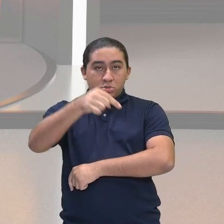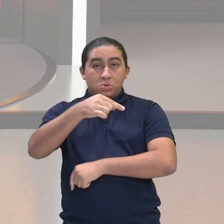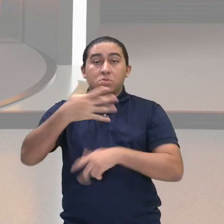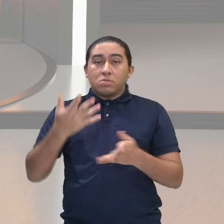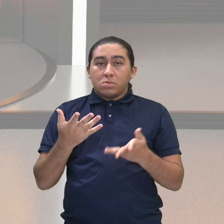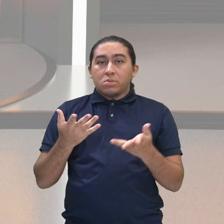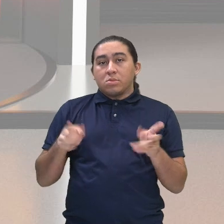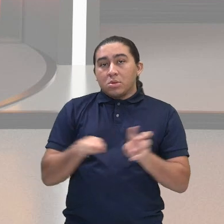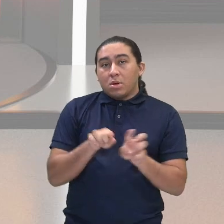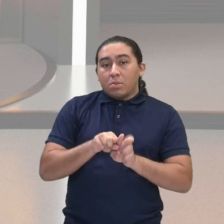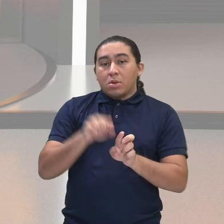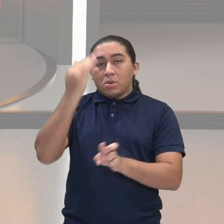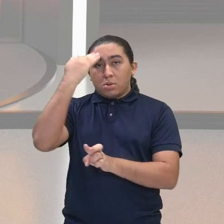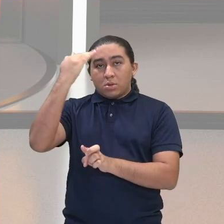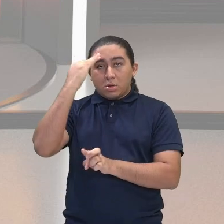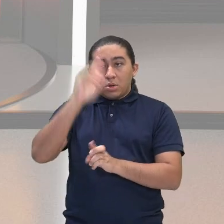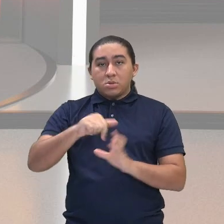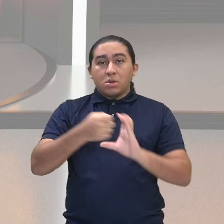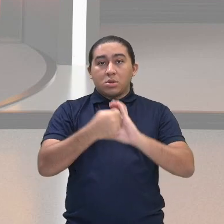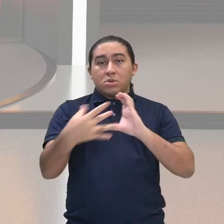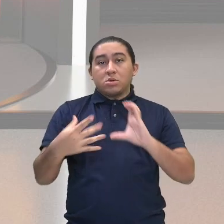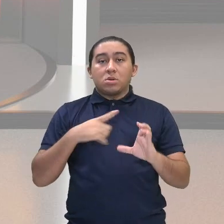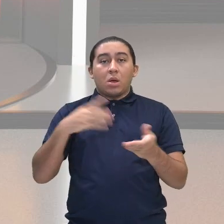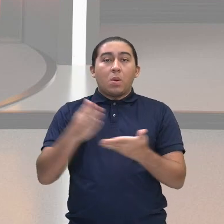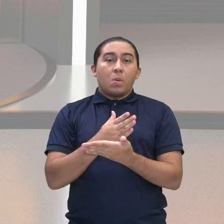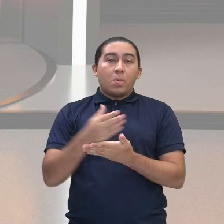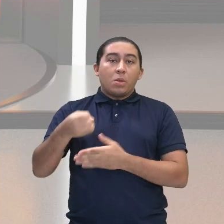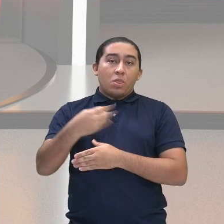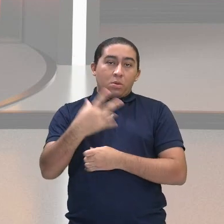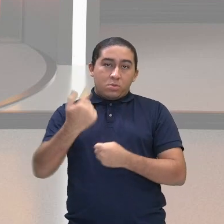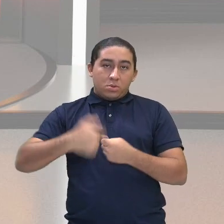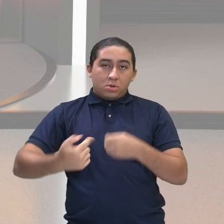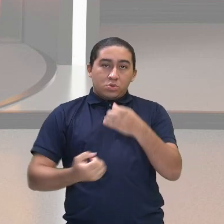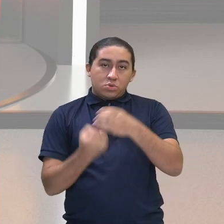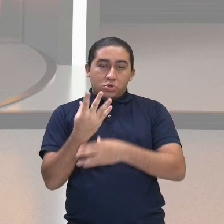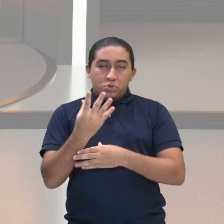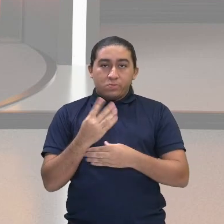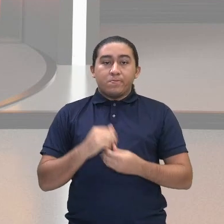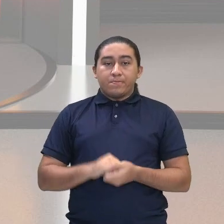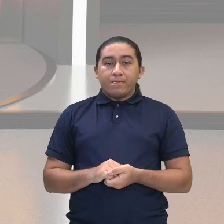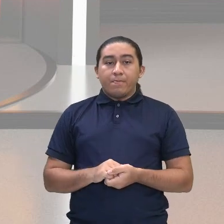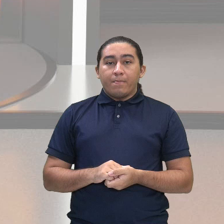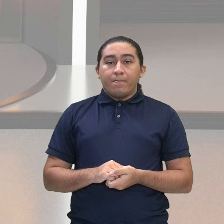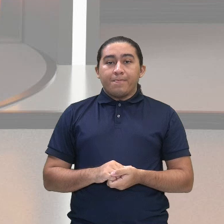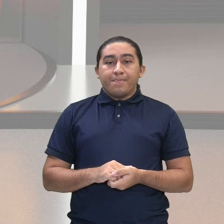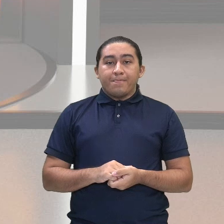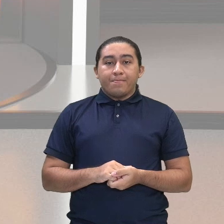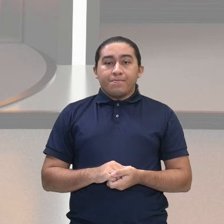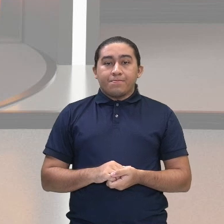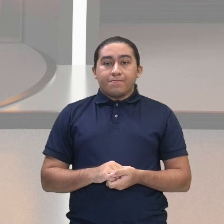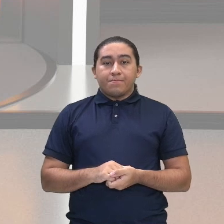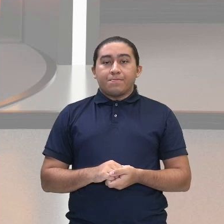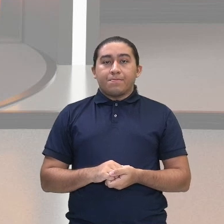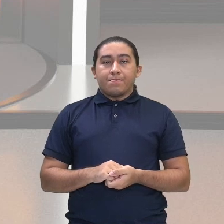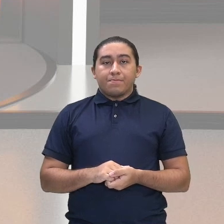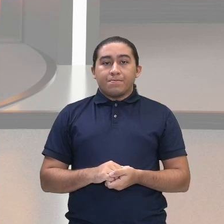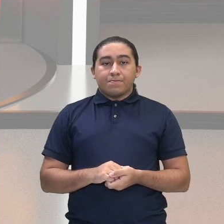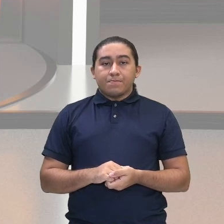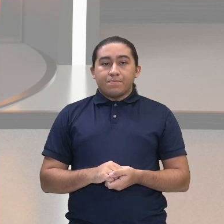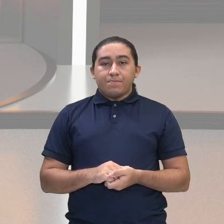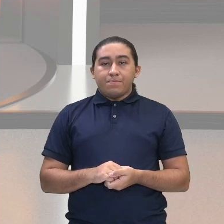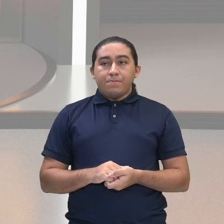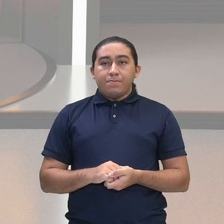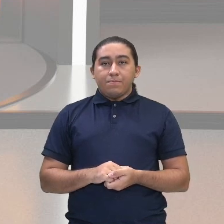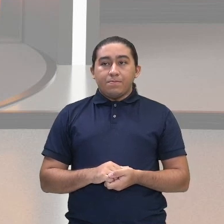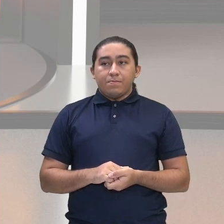ter também algumas novas cidades sendo estabelecidas. Tá bom? Então, a reabertura das rotas comerciais,